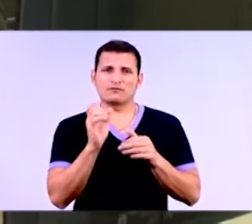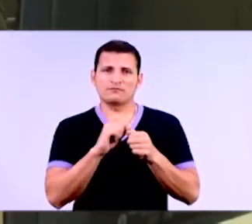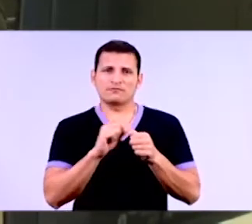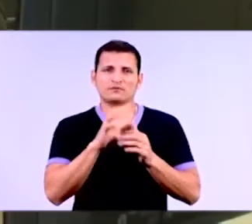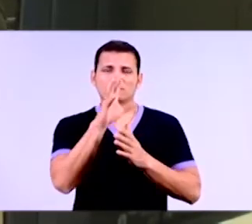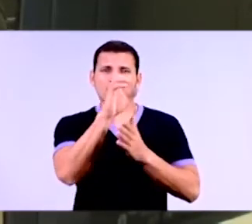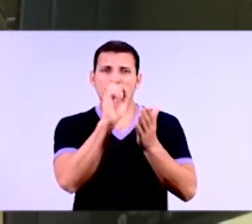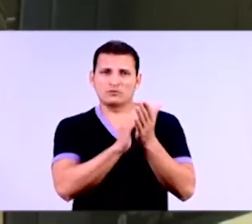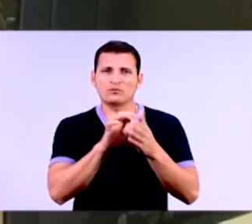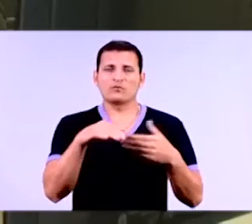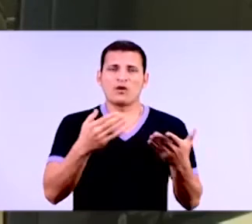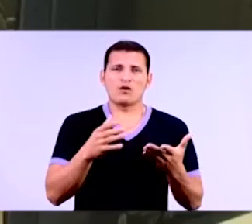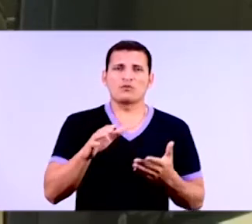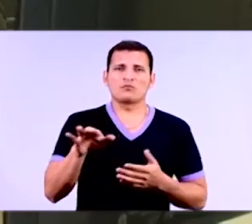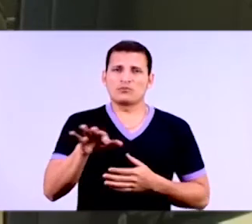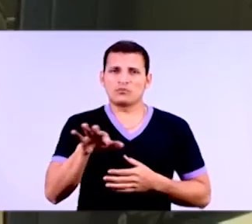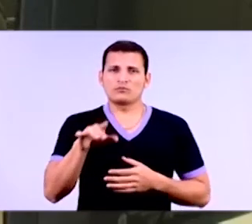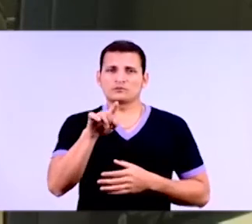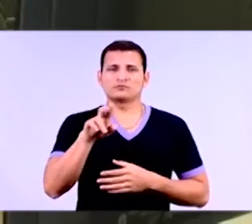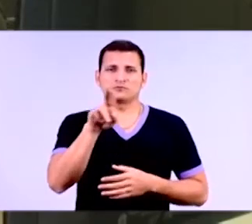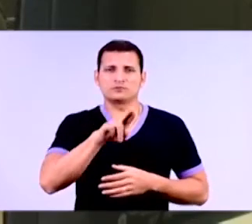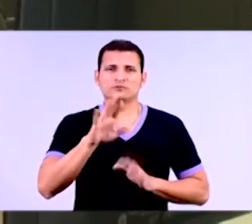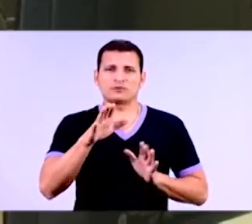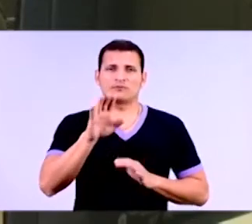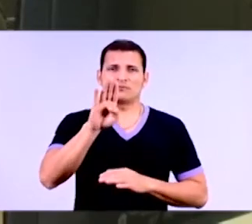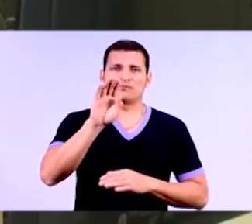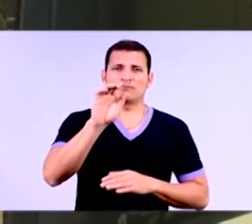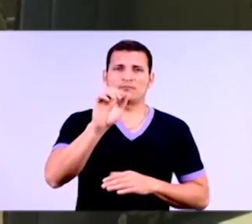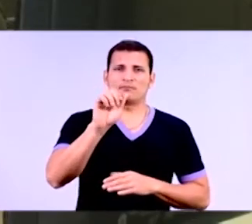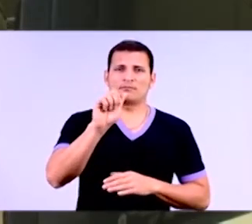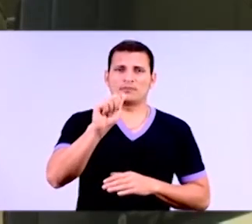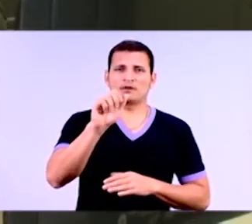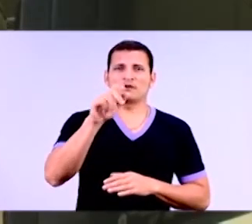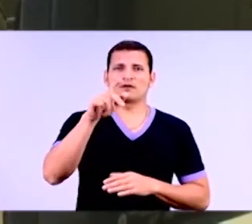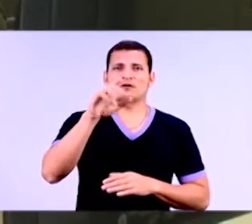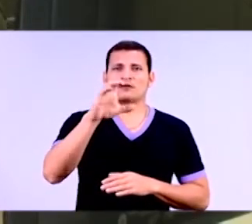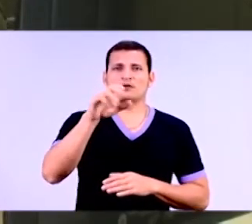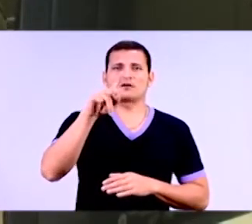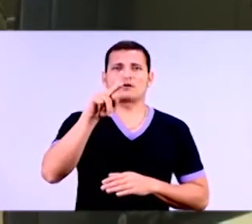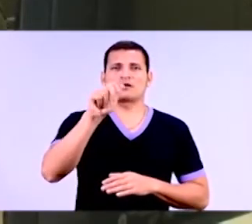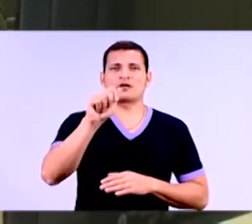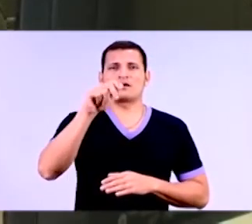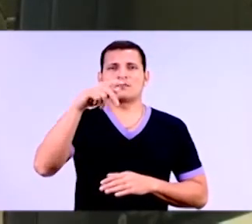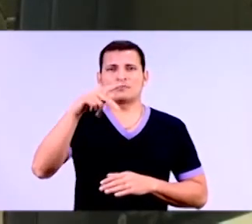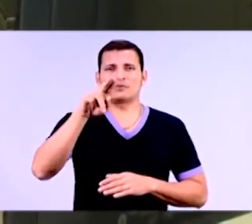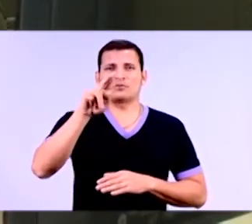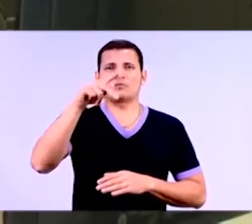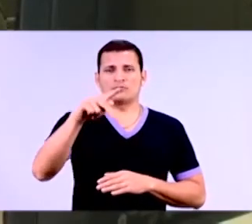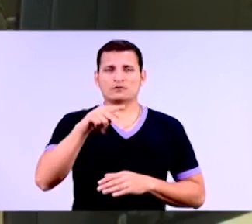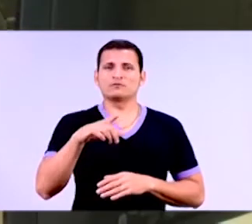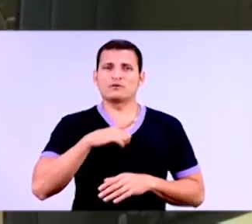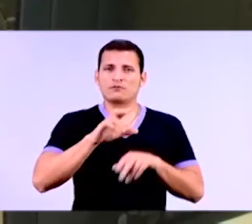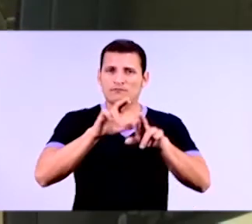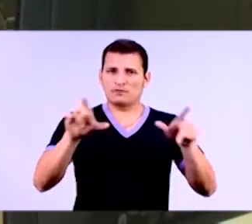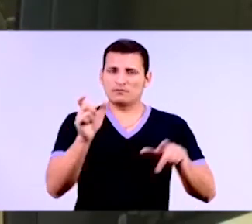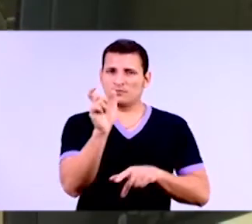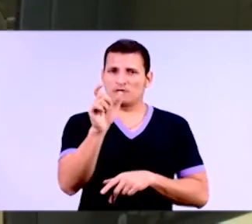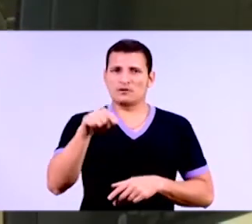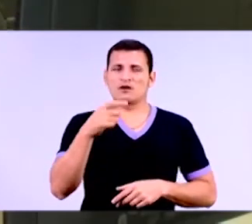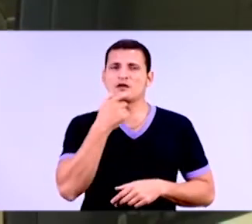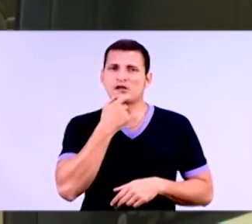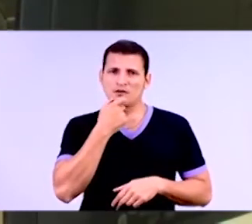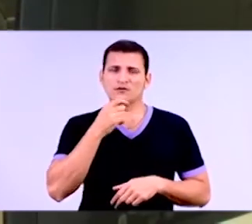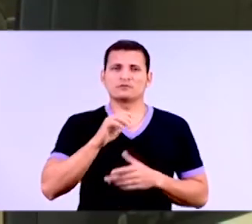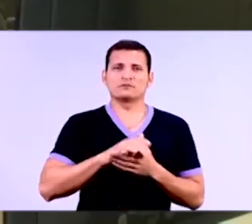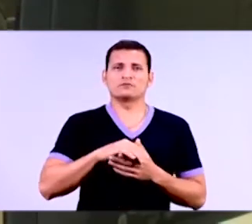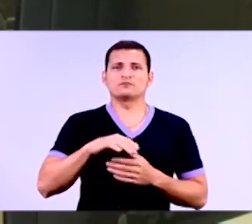qual browser você utiliza, fez um backup do HD. Não sei se você percebeu que nós temos várias palavras aí que são em inglês, né?